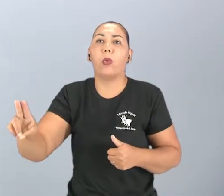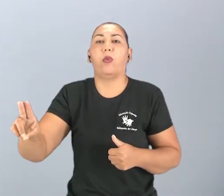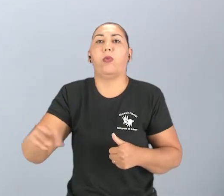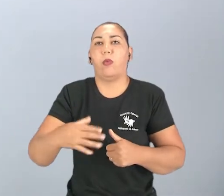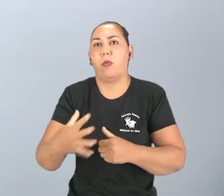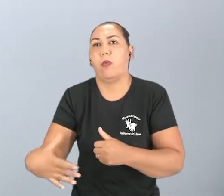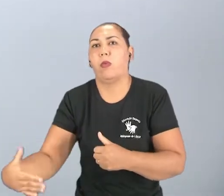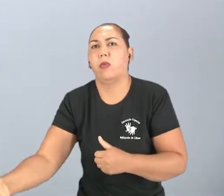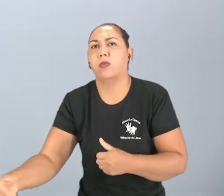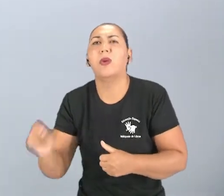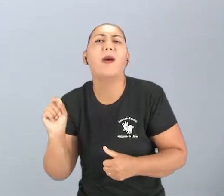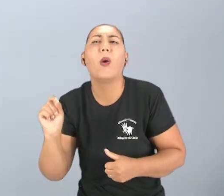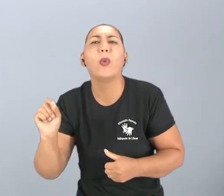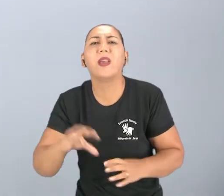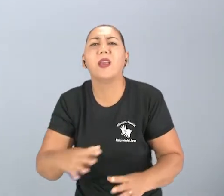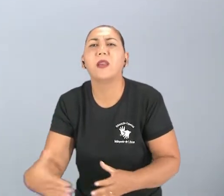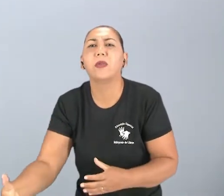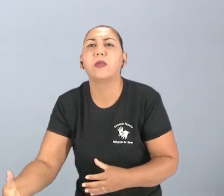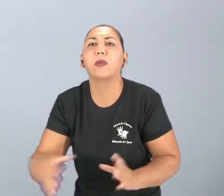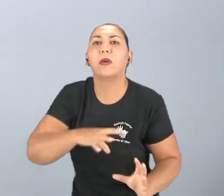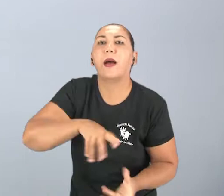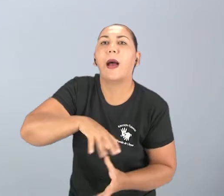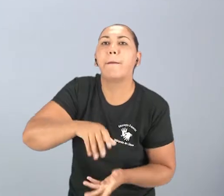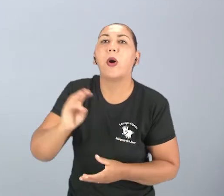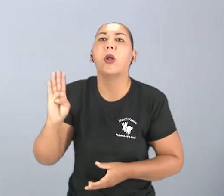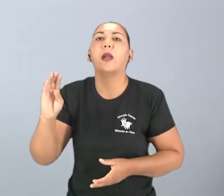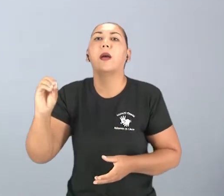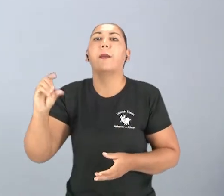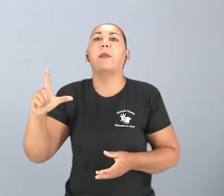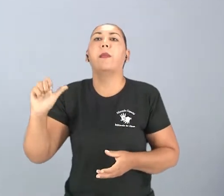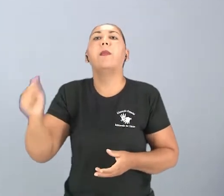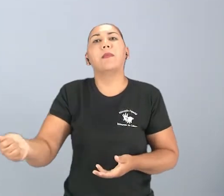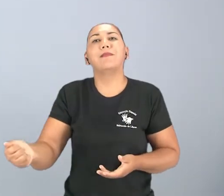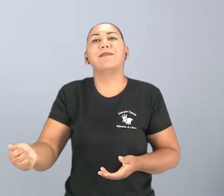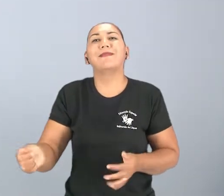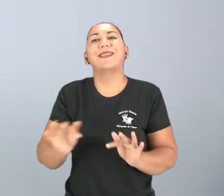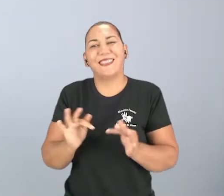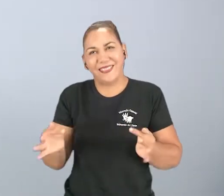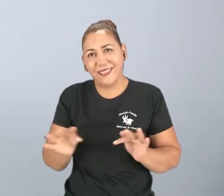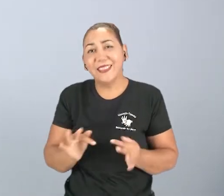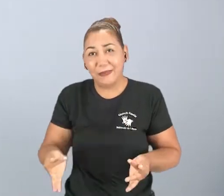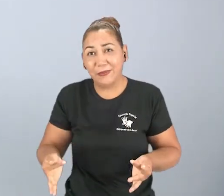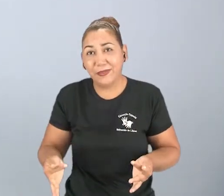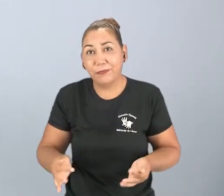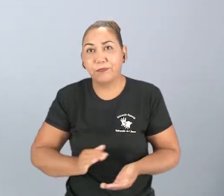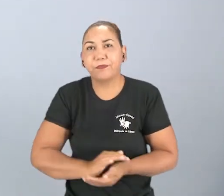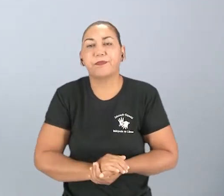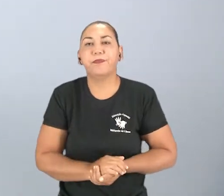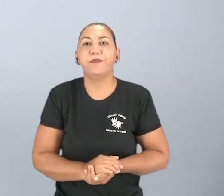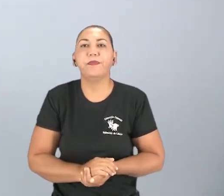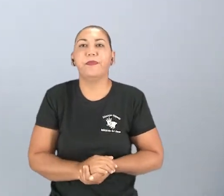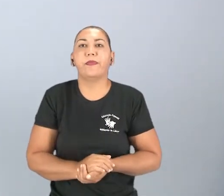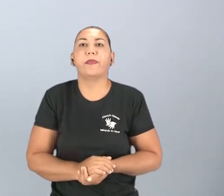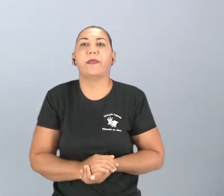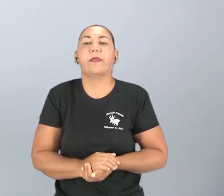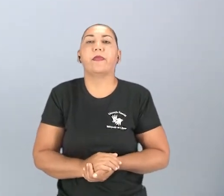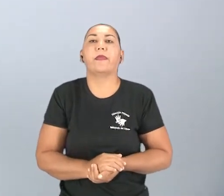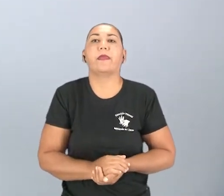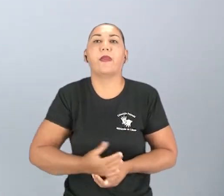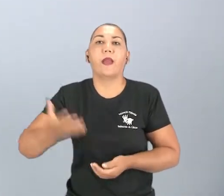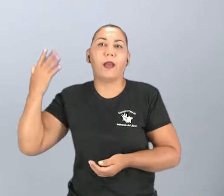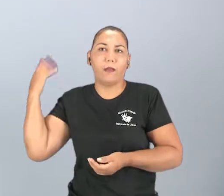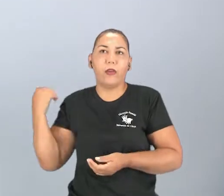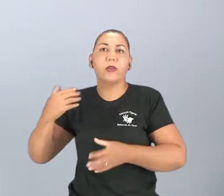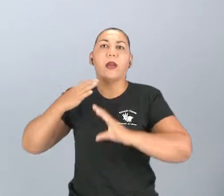rolou escada abaixo? A bola. Gente, simples, né? Então, é isso mesmo. Voltando na nossa canção,